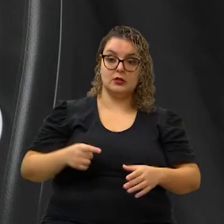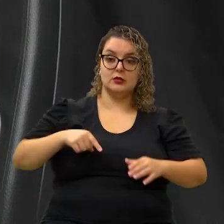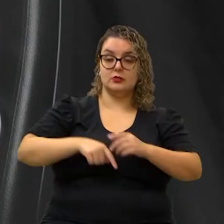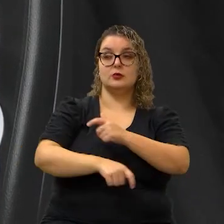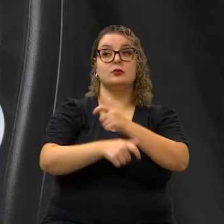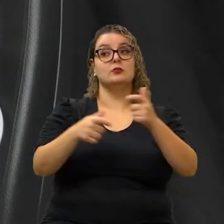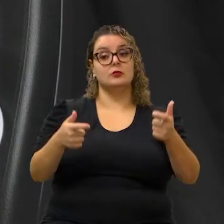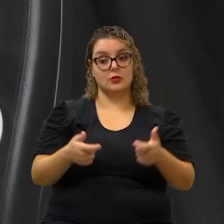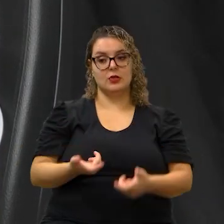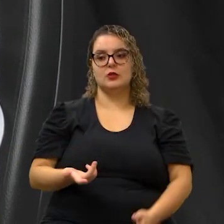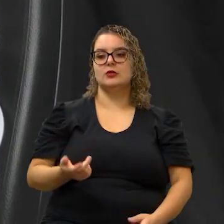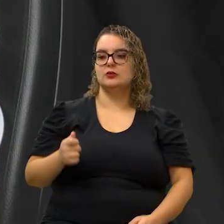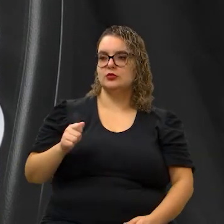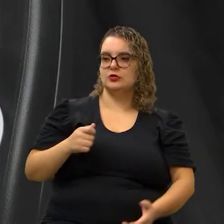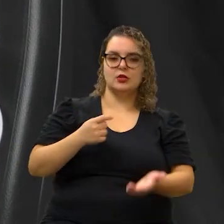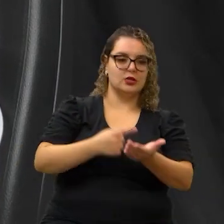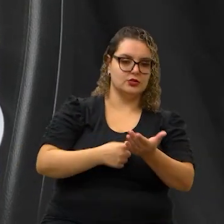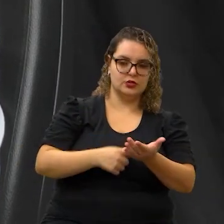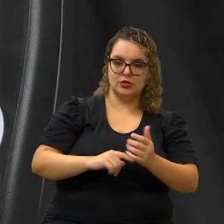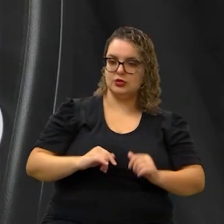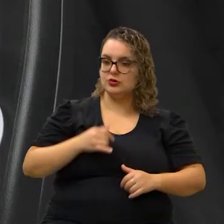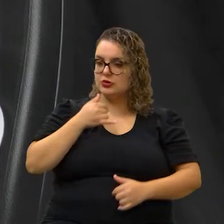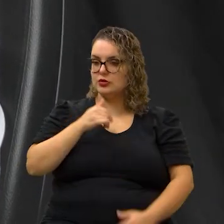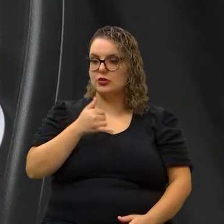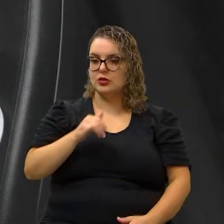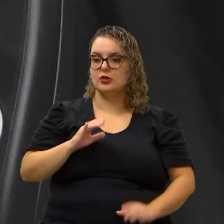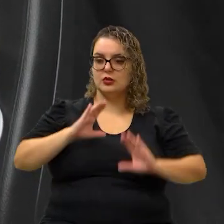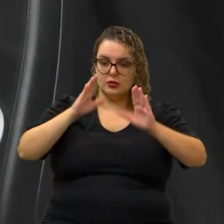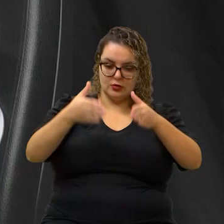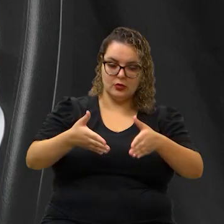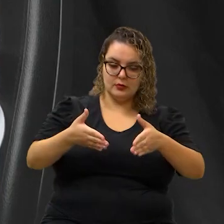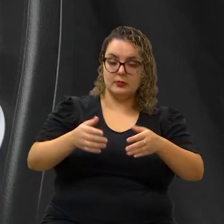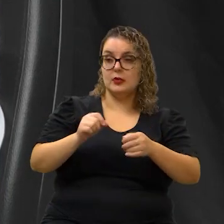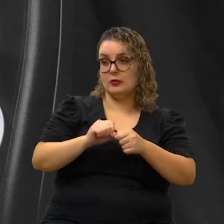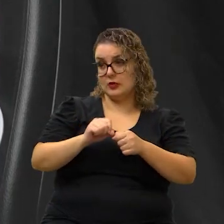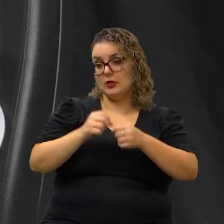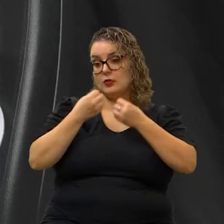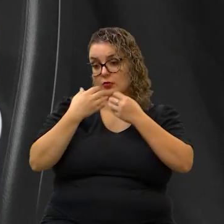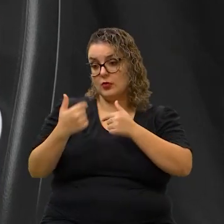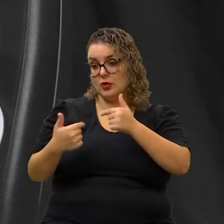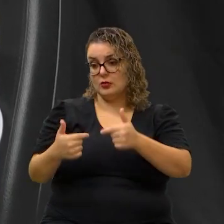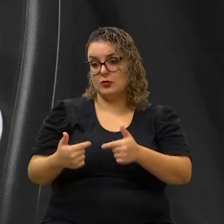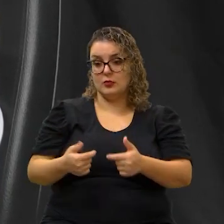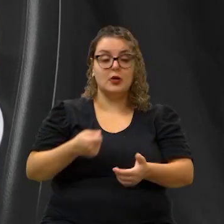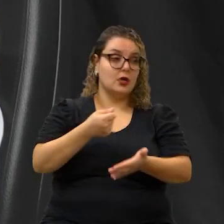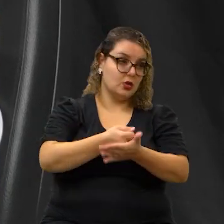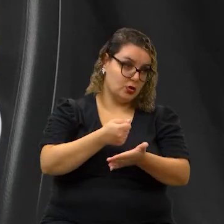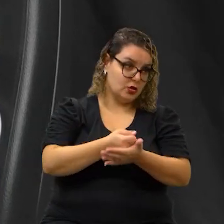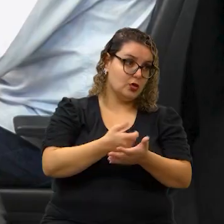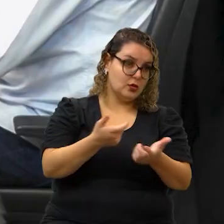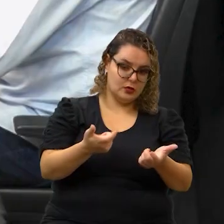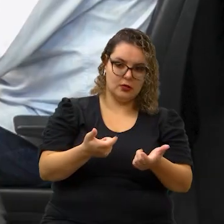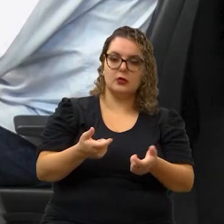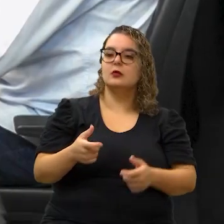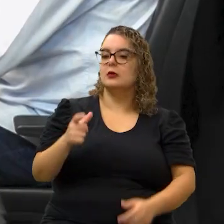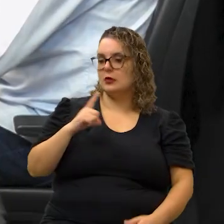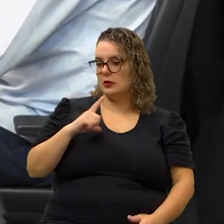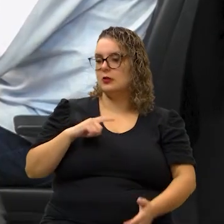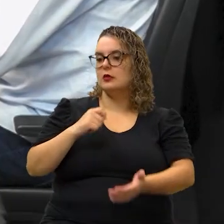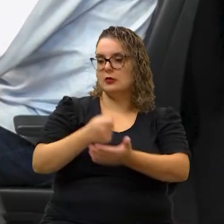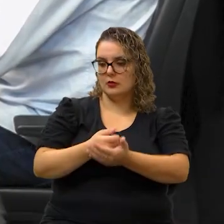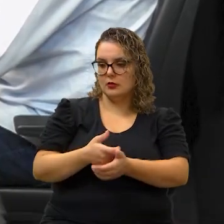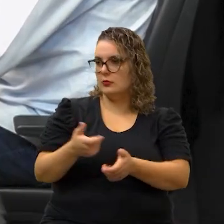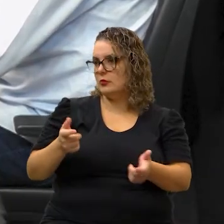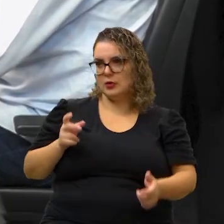Então é uma intensidade grande também de agenda, de energia, de concentração que você tem que ter para fazer um bom trabalho. É muito cobrado, é isso? Há